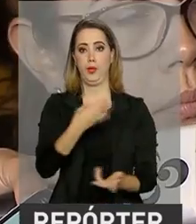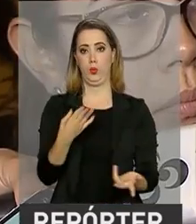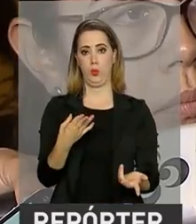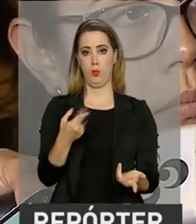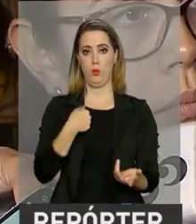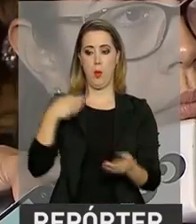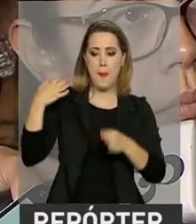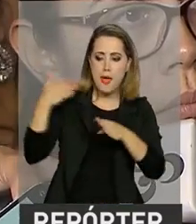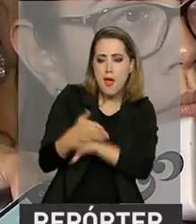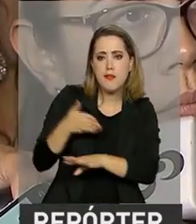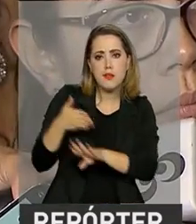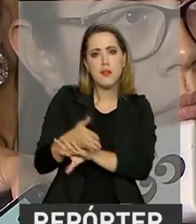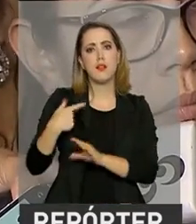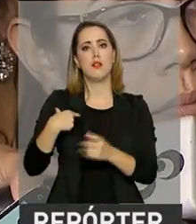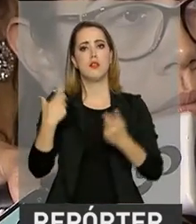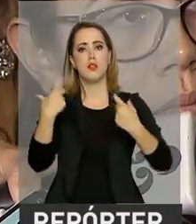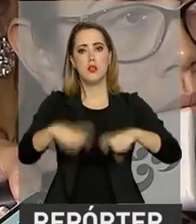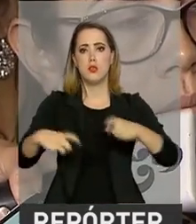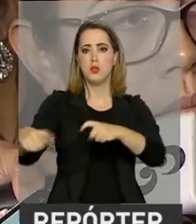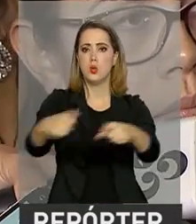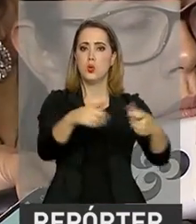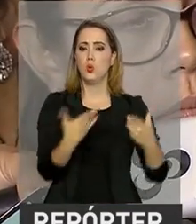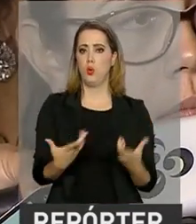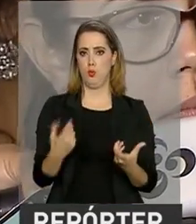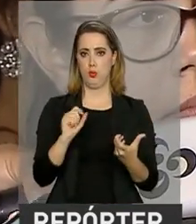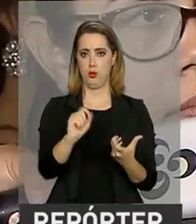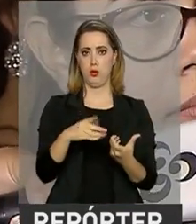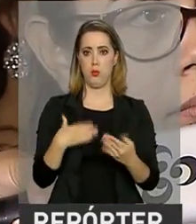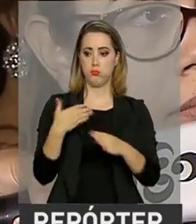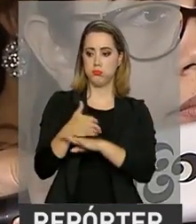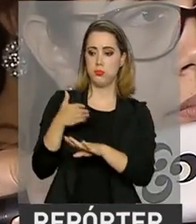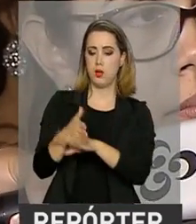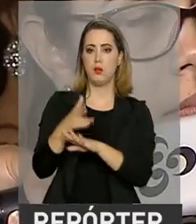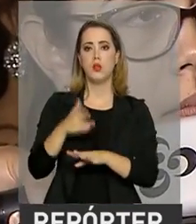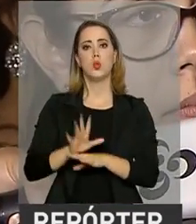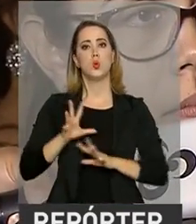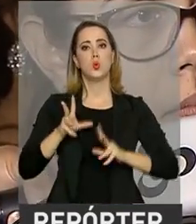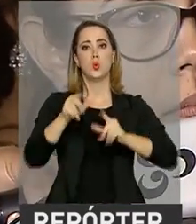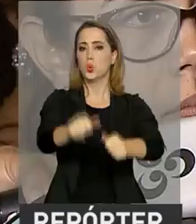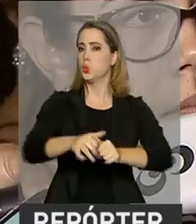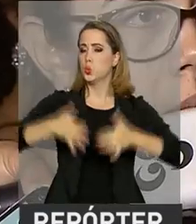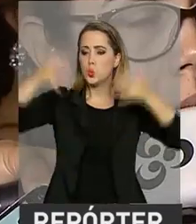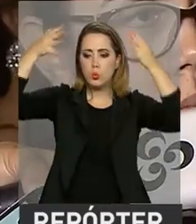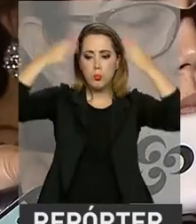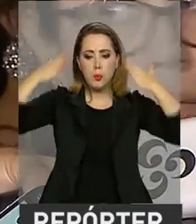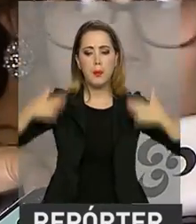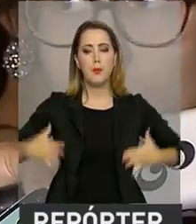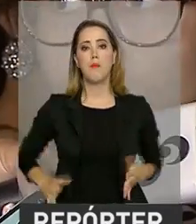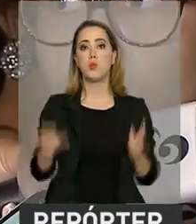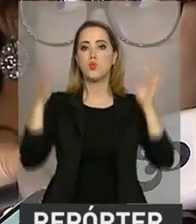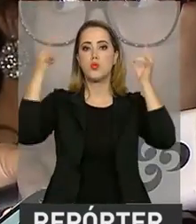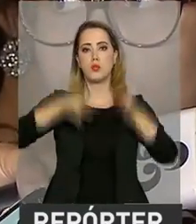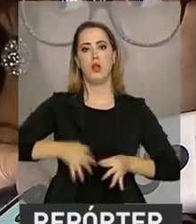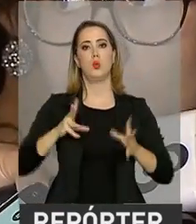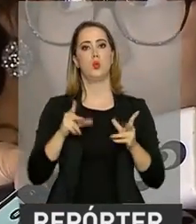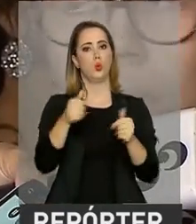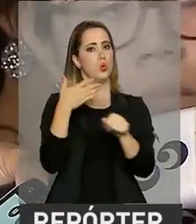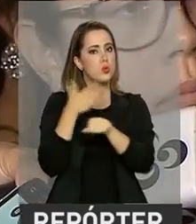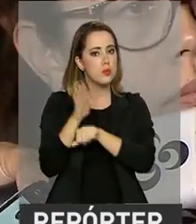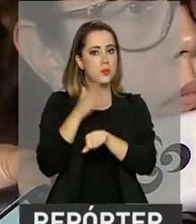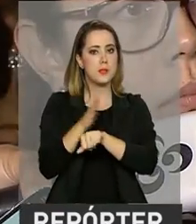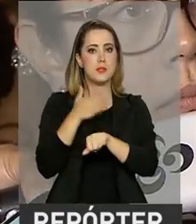aqueles que ingressam em determinados presídios ingressam com o equipamento completo tem treinamento para isso todos